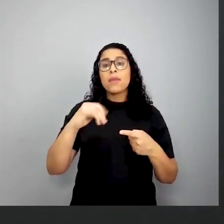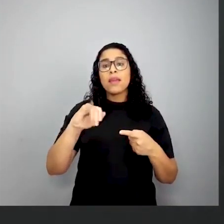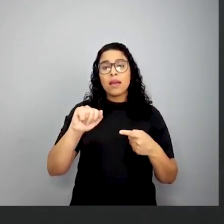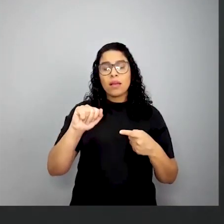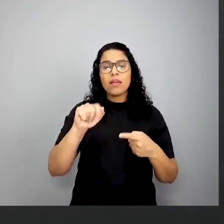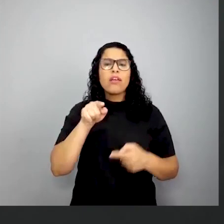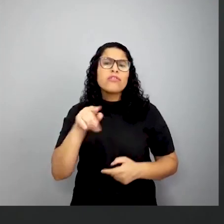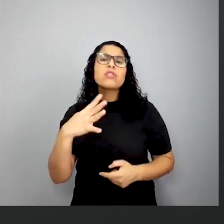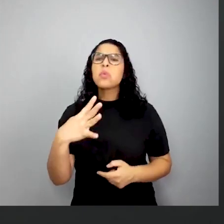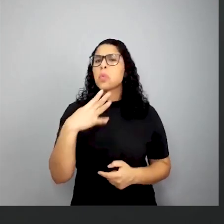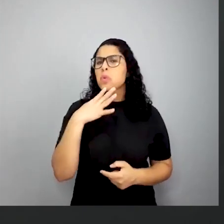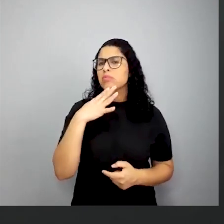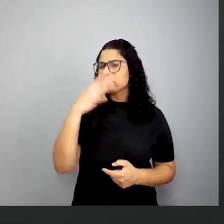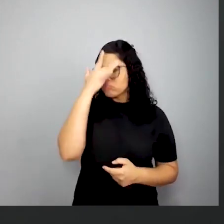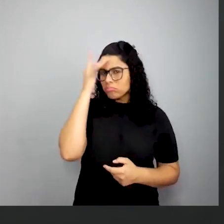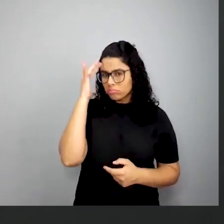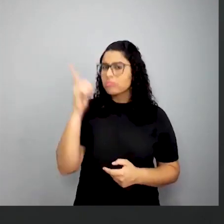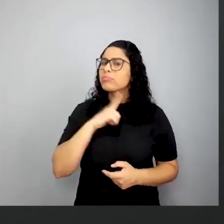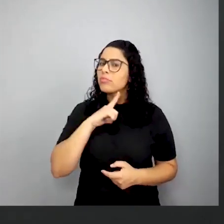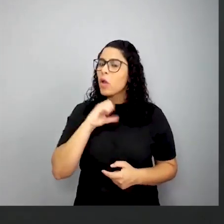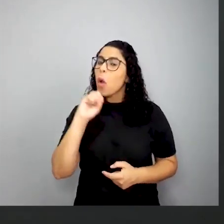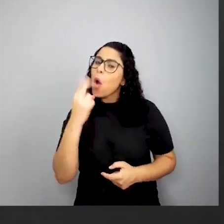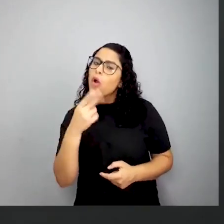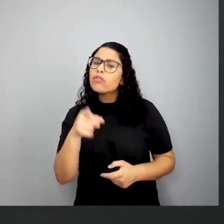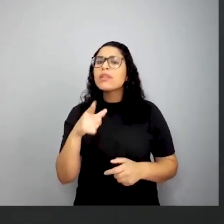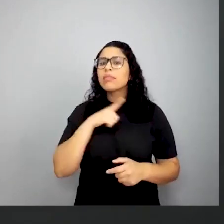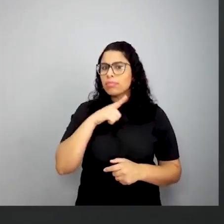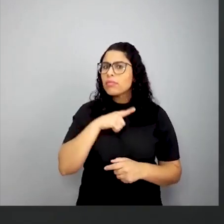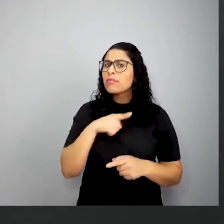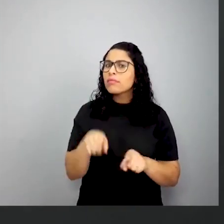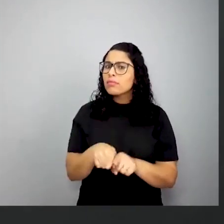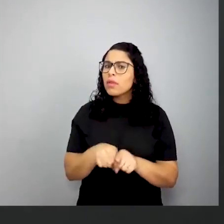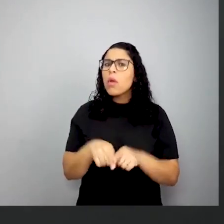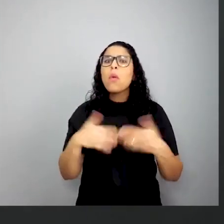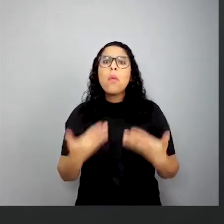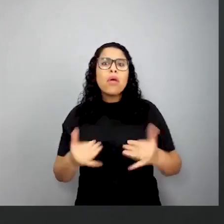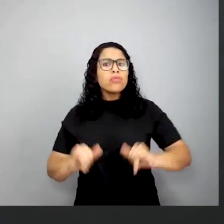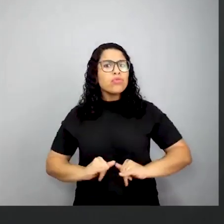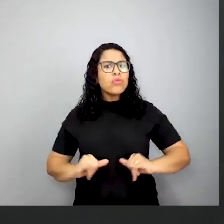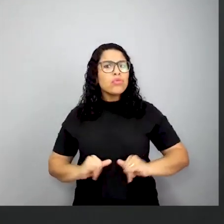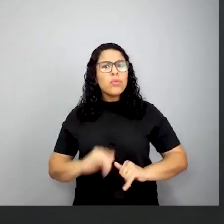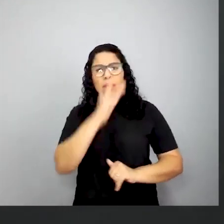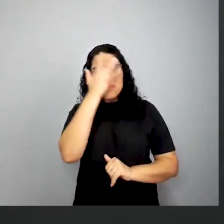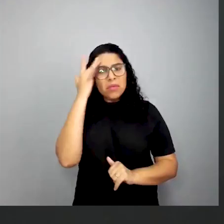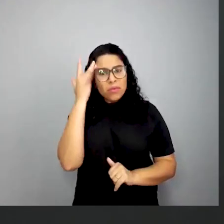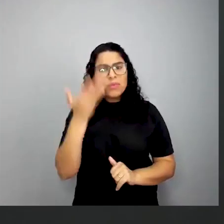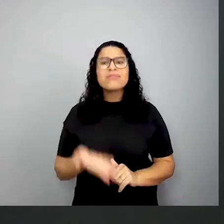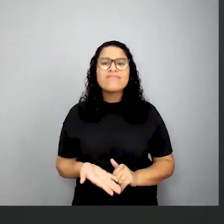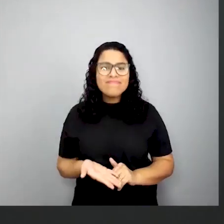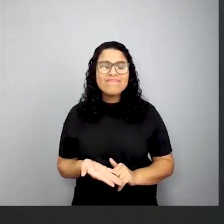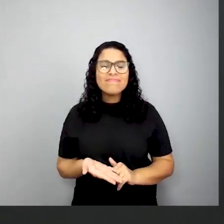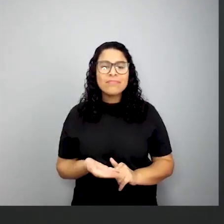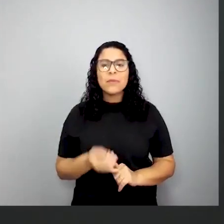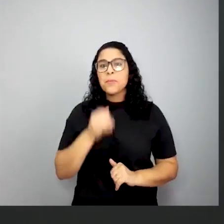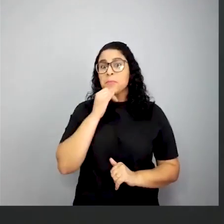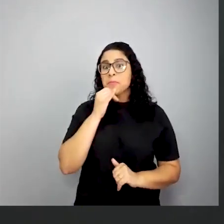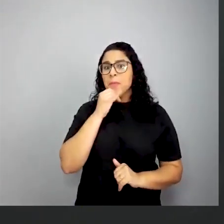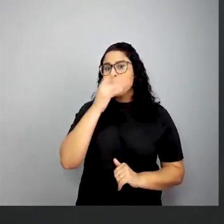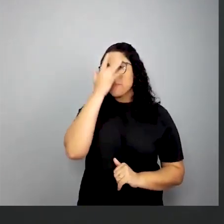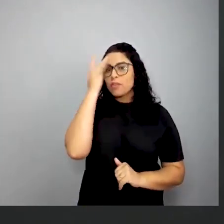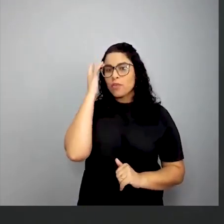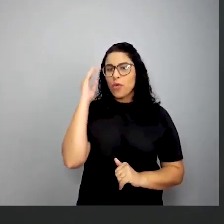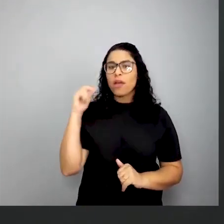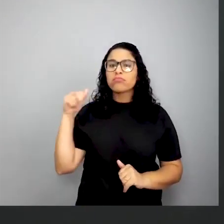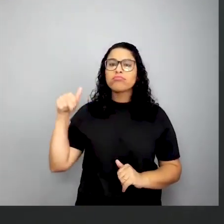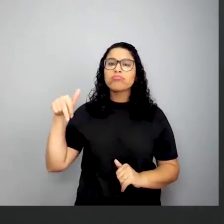ou você tem miopia? Qual o problema? Qual é o sofrimento do míope? O míope é aquele que também é confundido como metido. Você passa